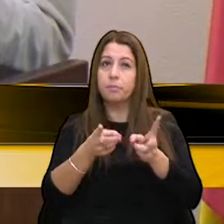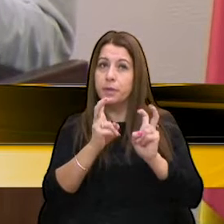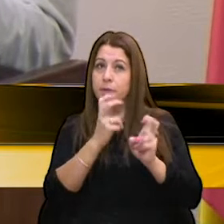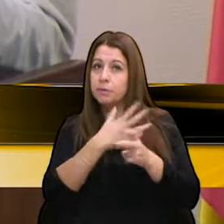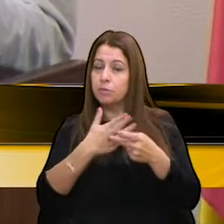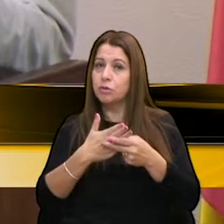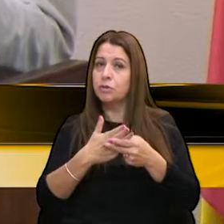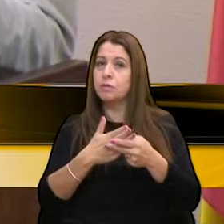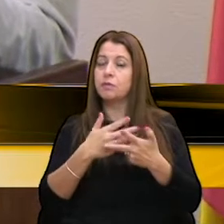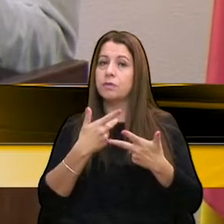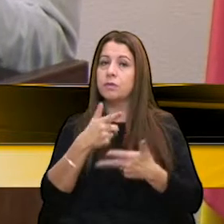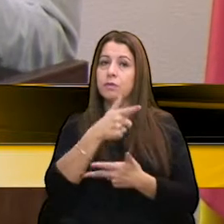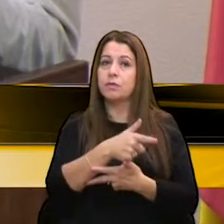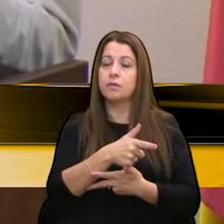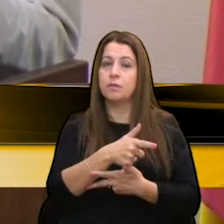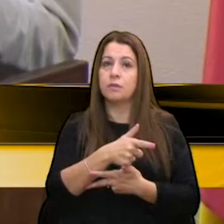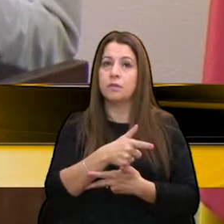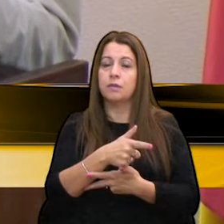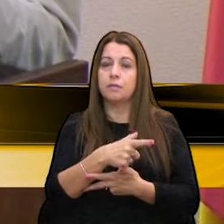perceptíveis, palpáveis.